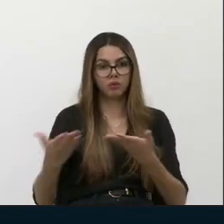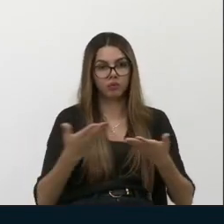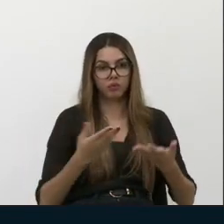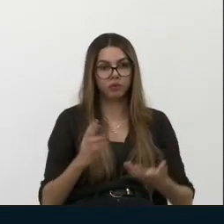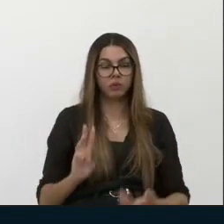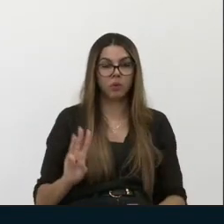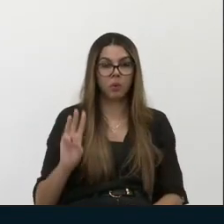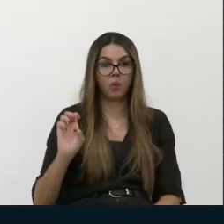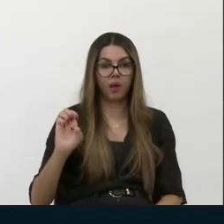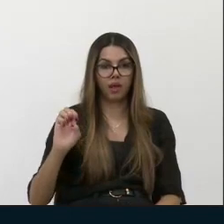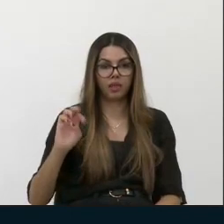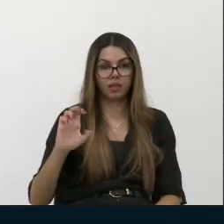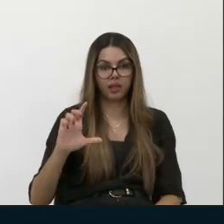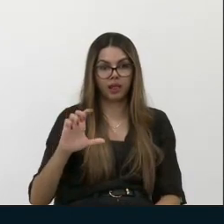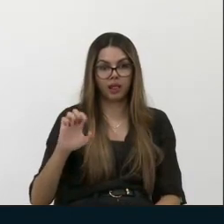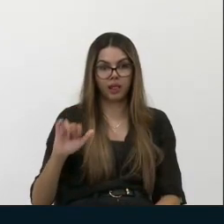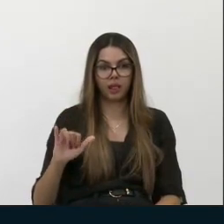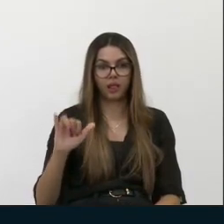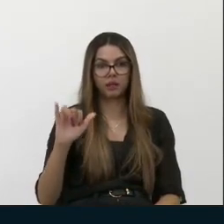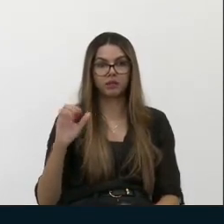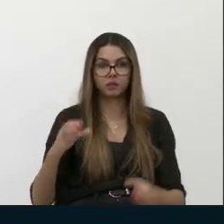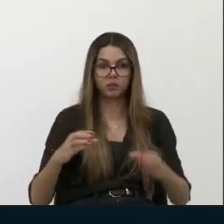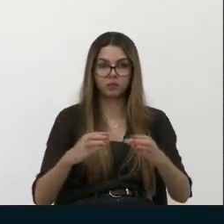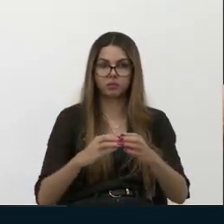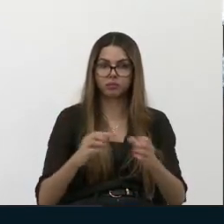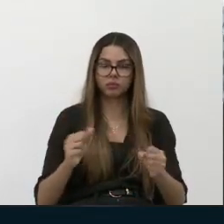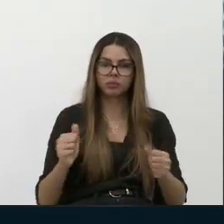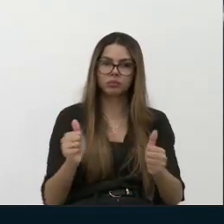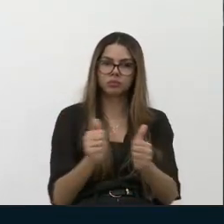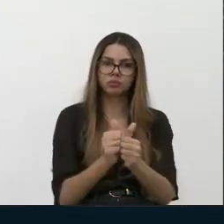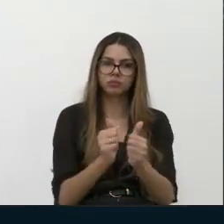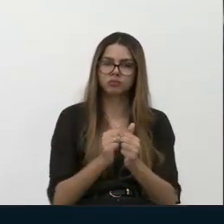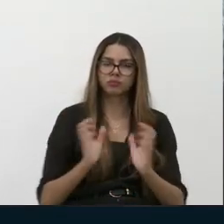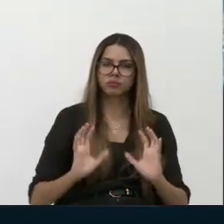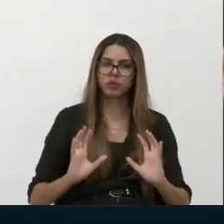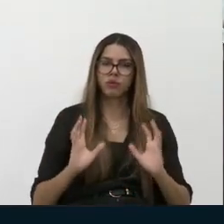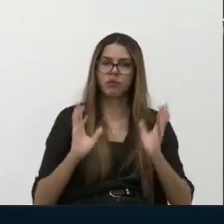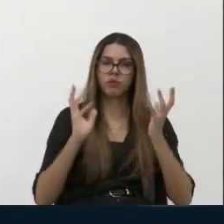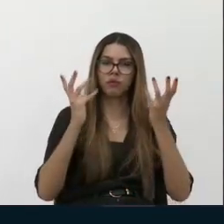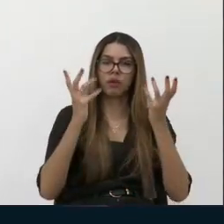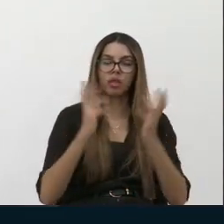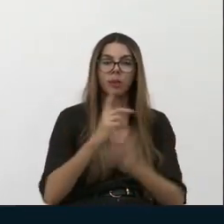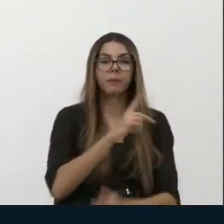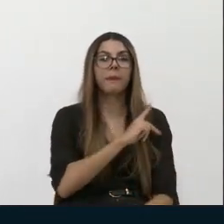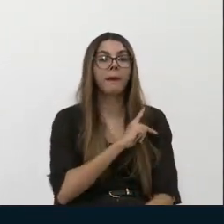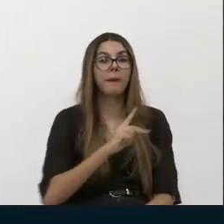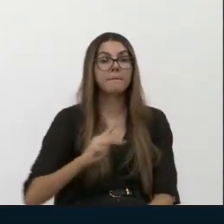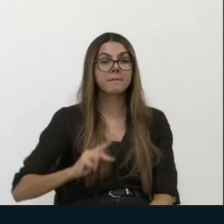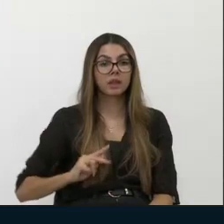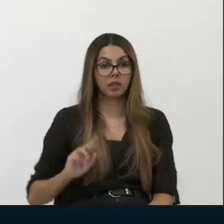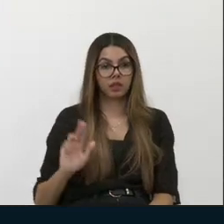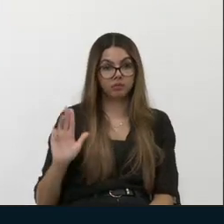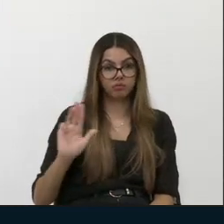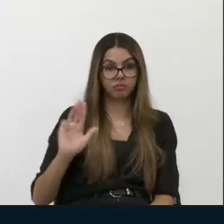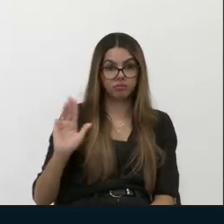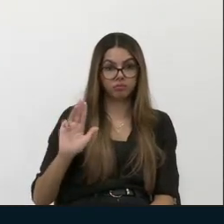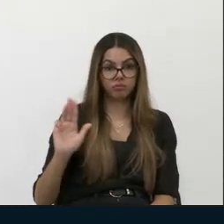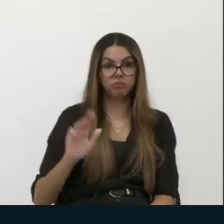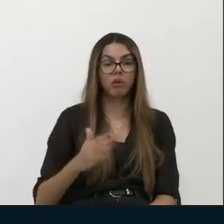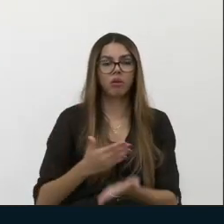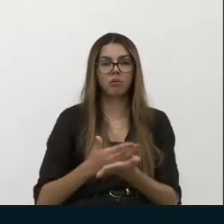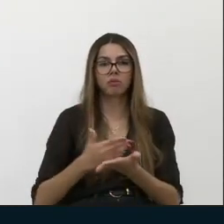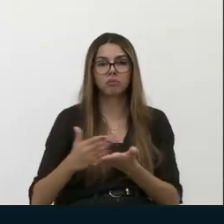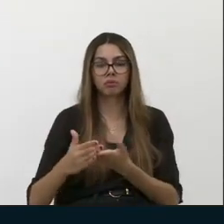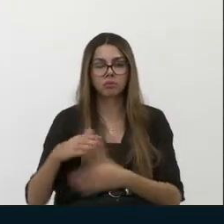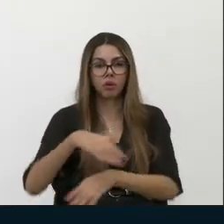levar todo o time para estar junto conosco lá, para a gente poder fazer uma grande festa, né? O presidente Lula, que retomou as obras do Trevo de Bom Sucesso, estavam paradas há